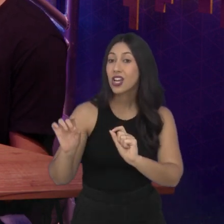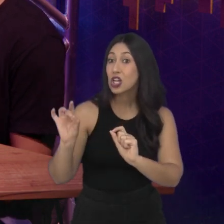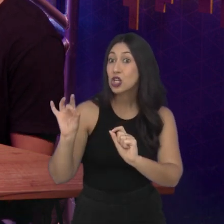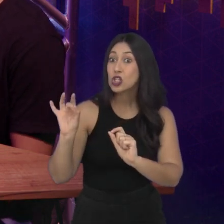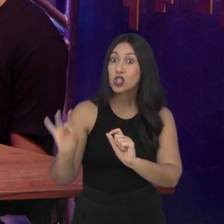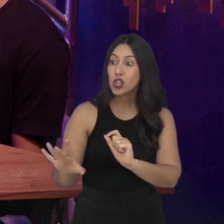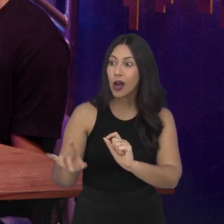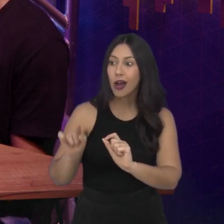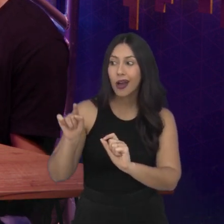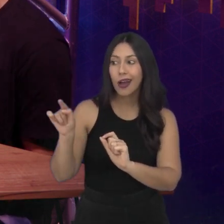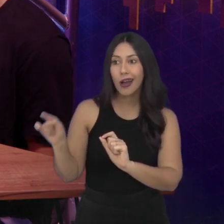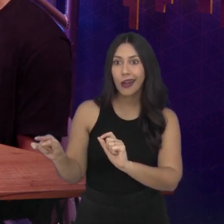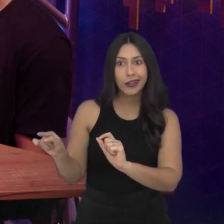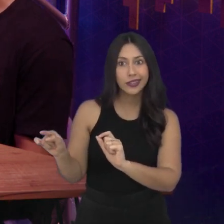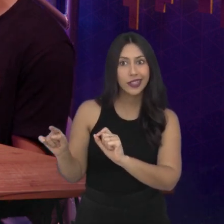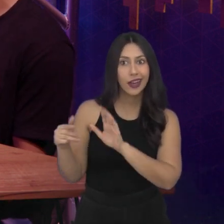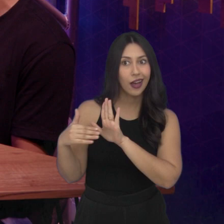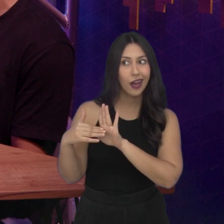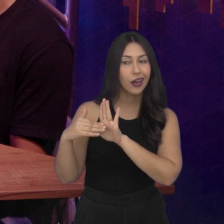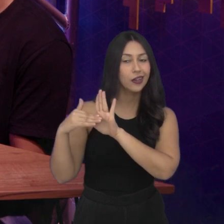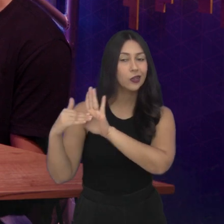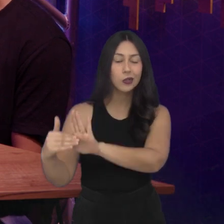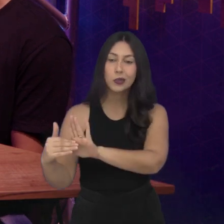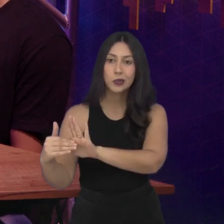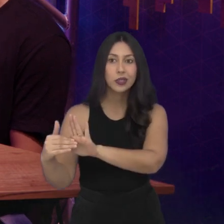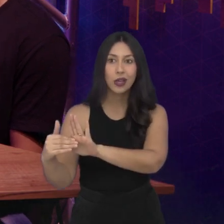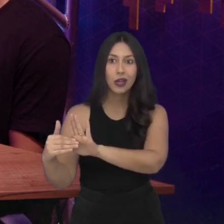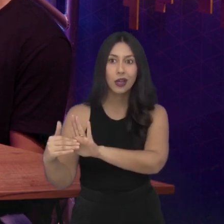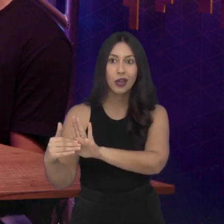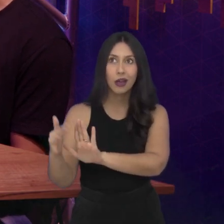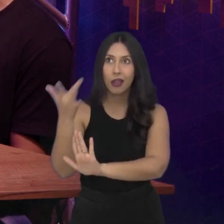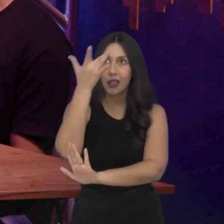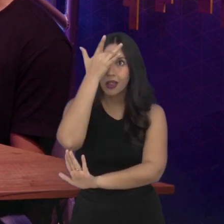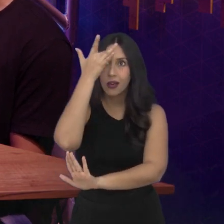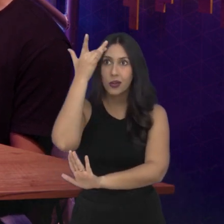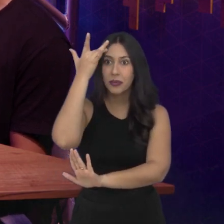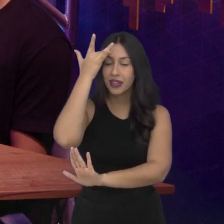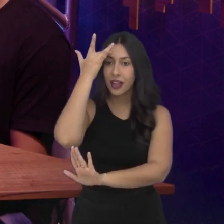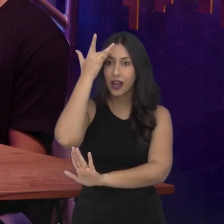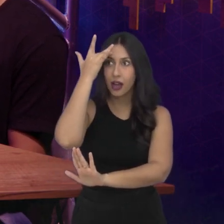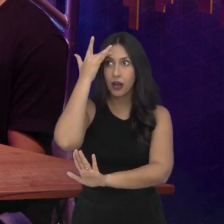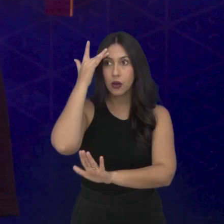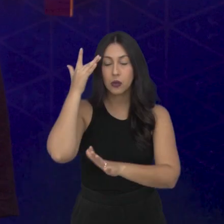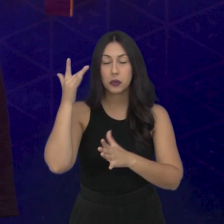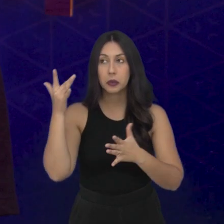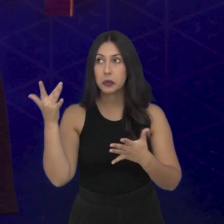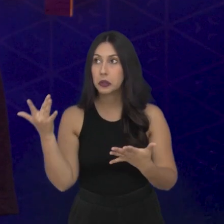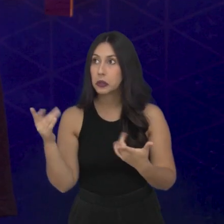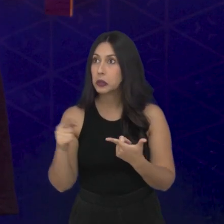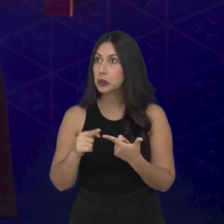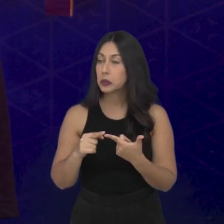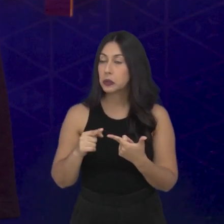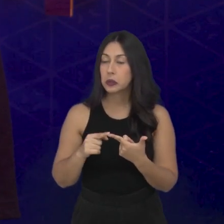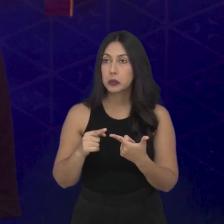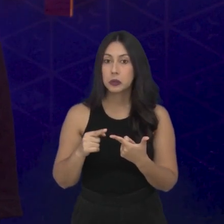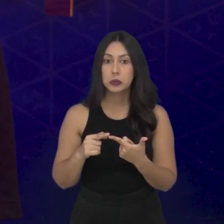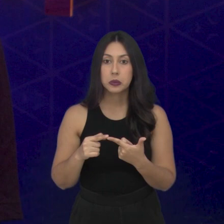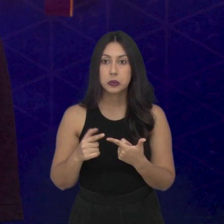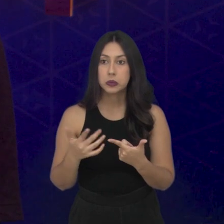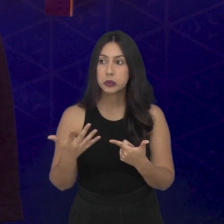nasceu nos últimos tempos aí para atender essa demanda de saúde mental das pessoas, da